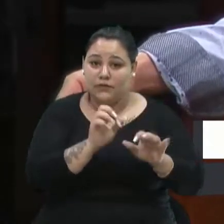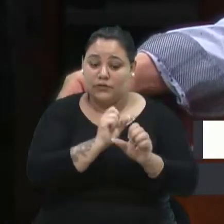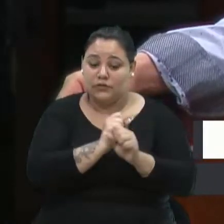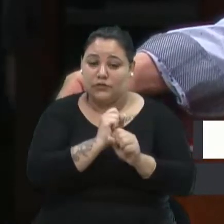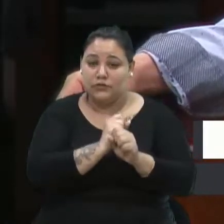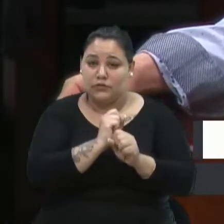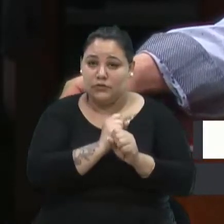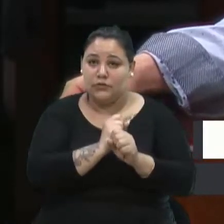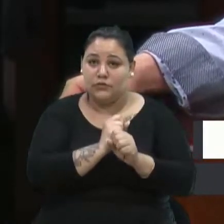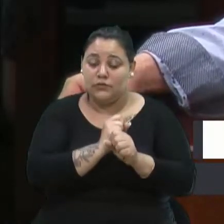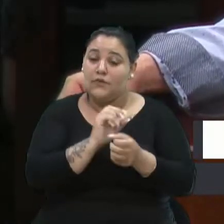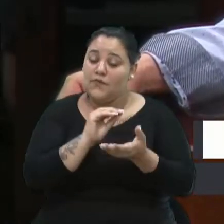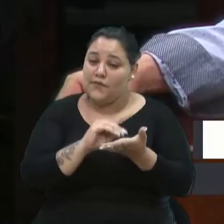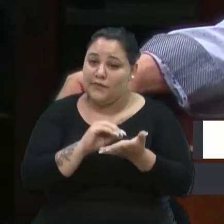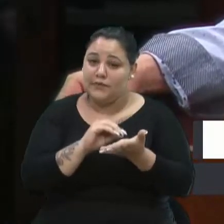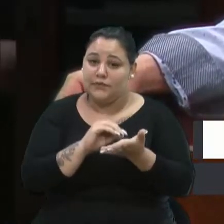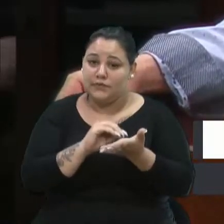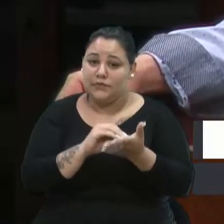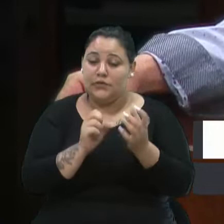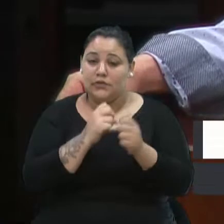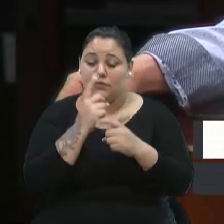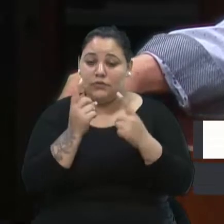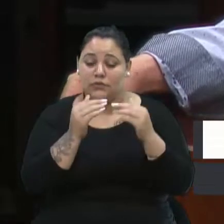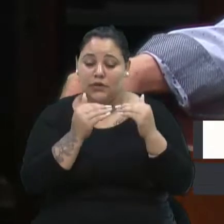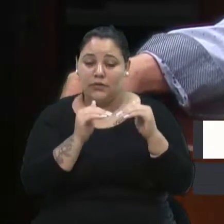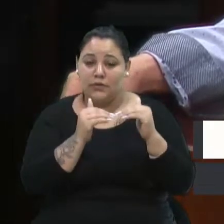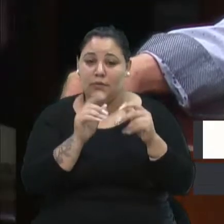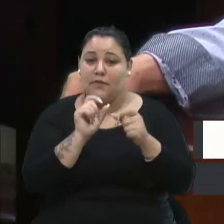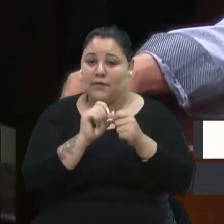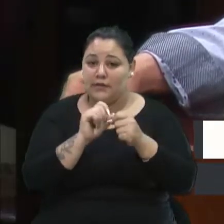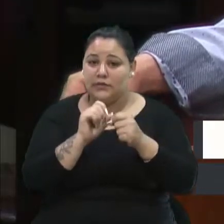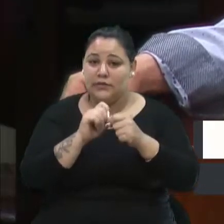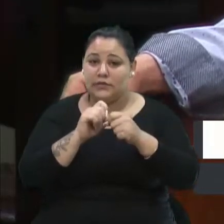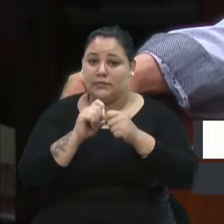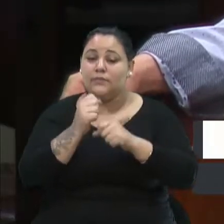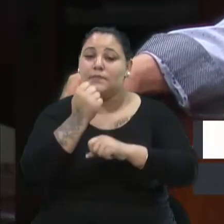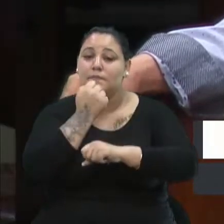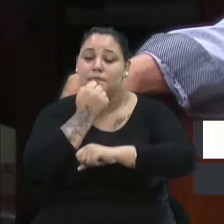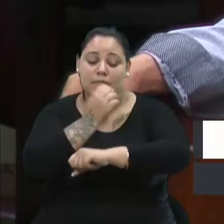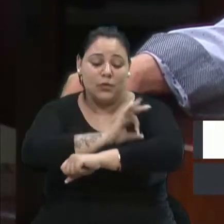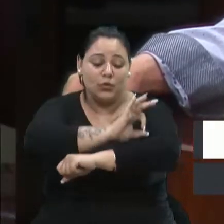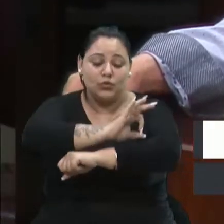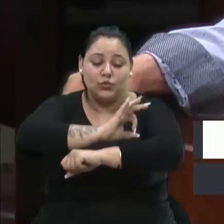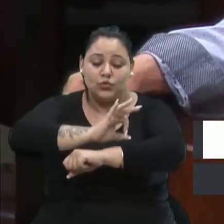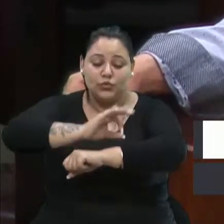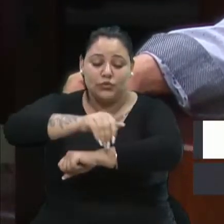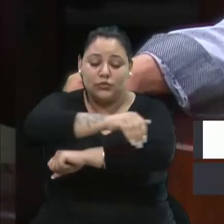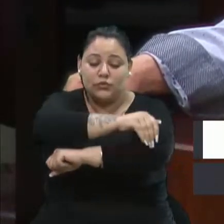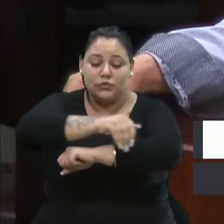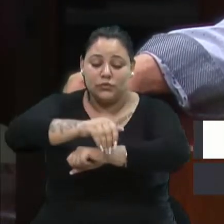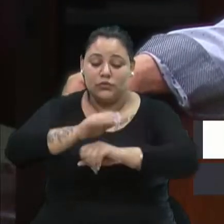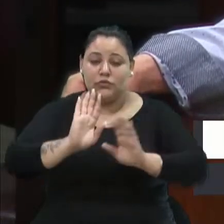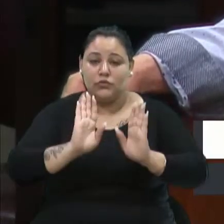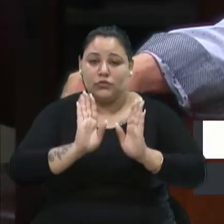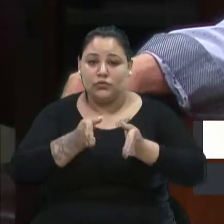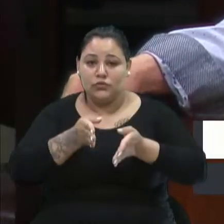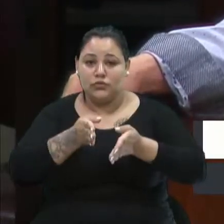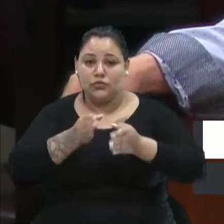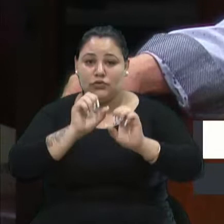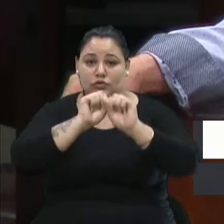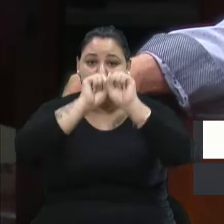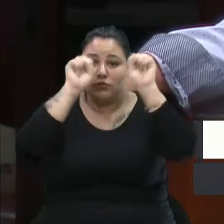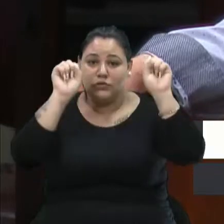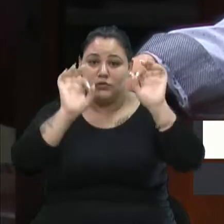de cascalhamento, já estão alguns na Secretaria de Obra. Estava conversando hoje pela manhã, muito rapidamente, com o secretário de